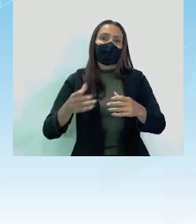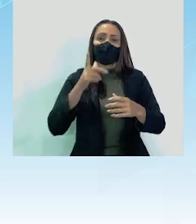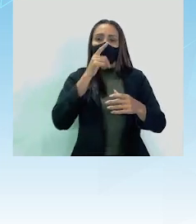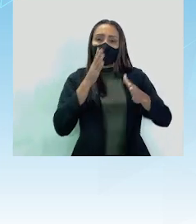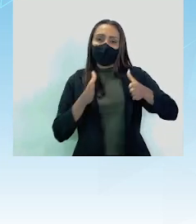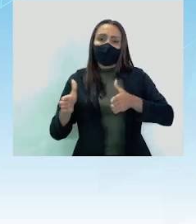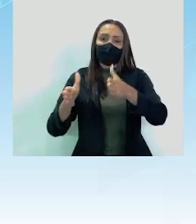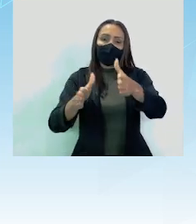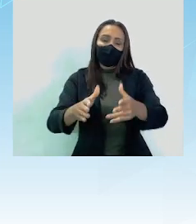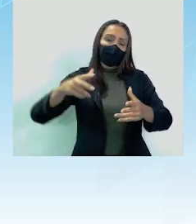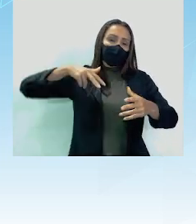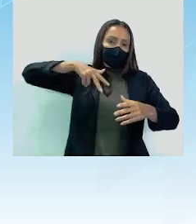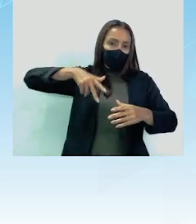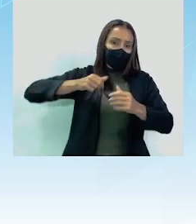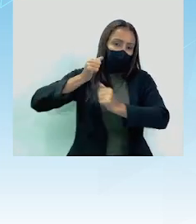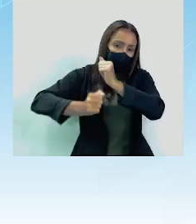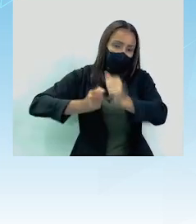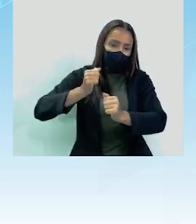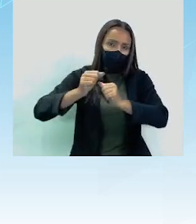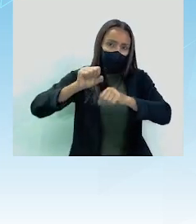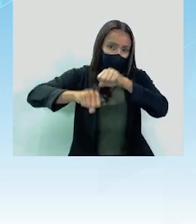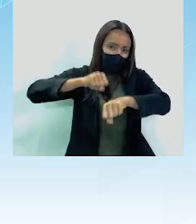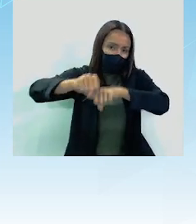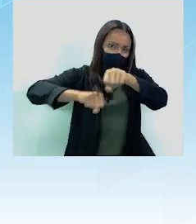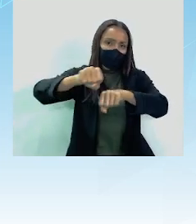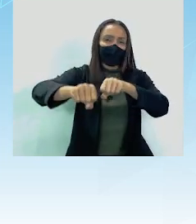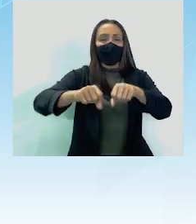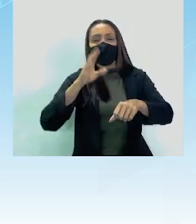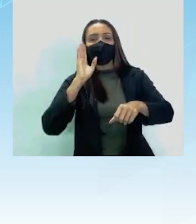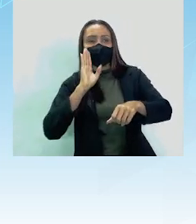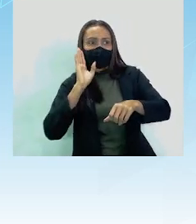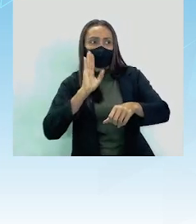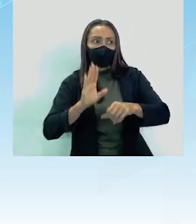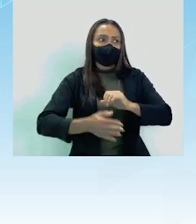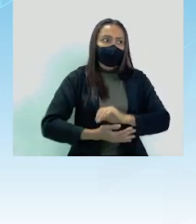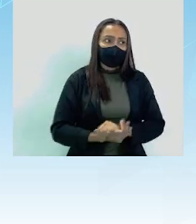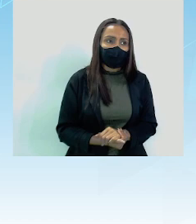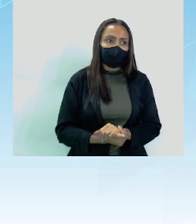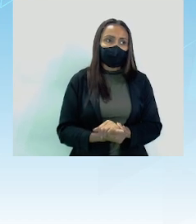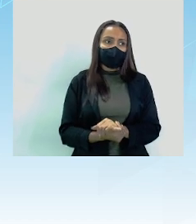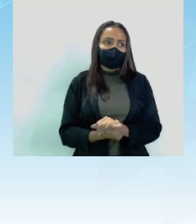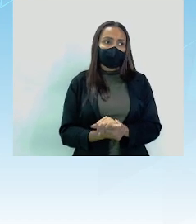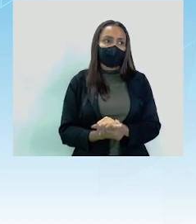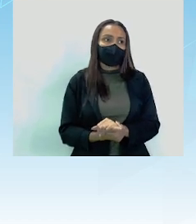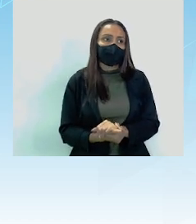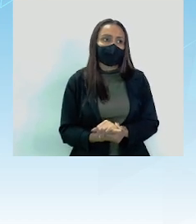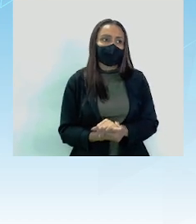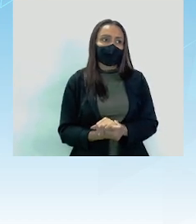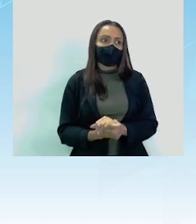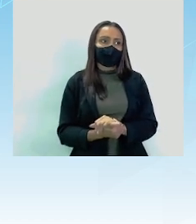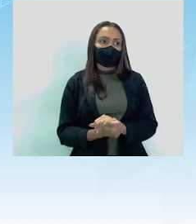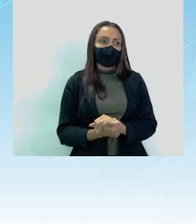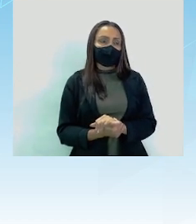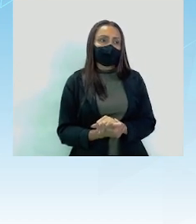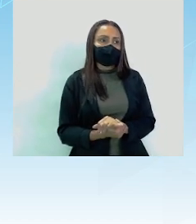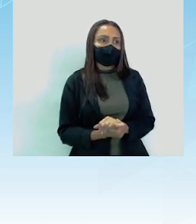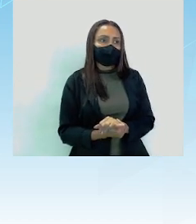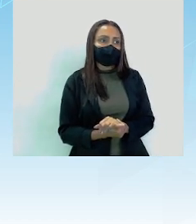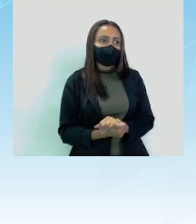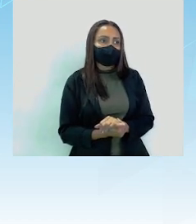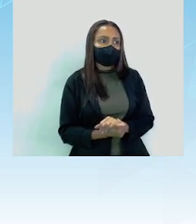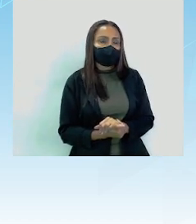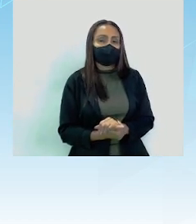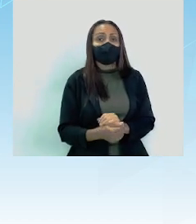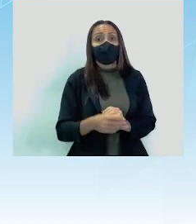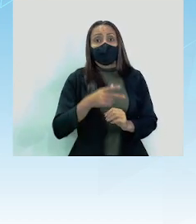nas estradas, etc. Então é bem legal e a gente hoje vai trazer essa prática corporal de aventura na natureza, tá?